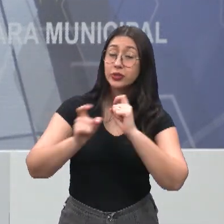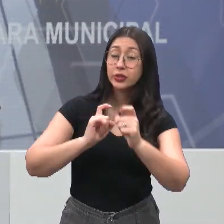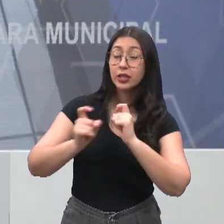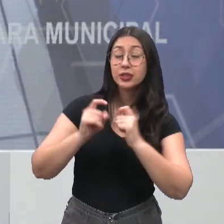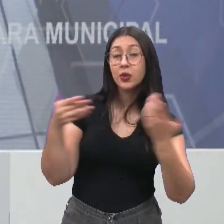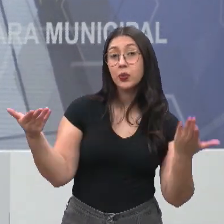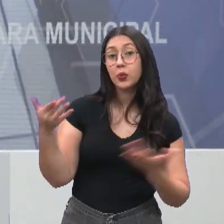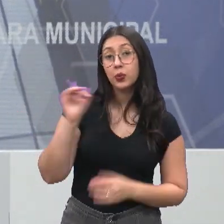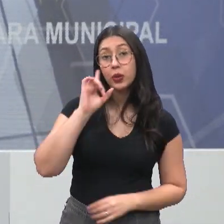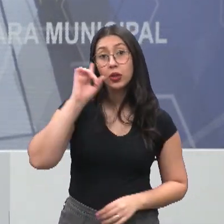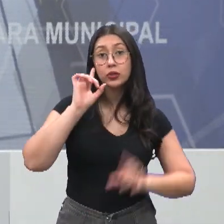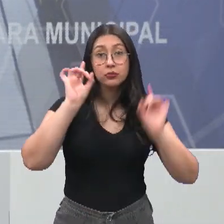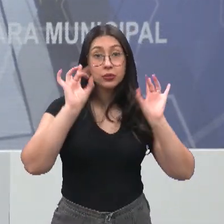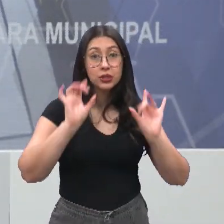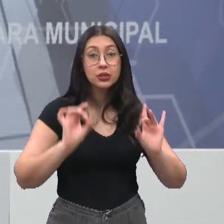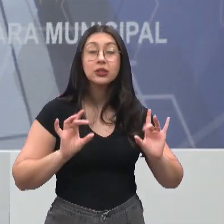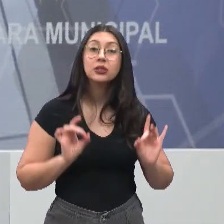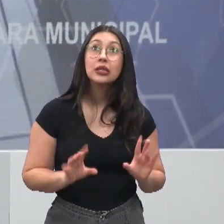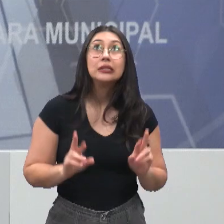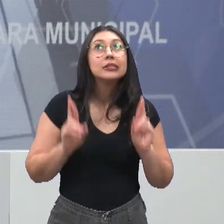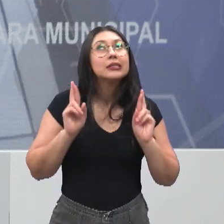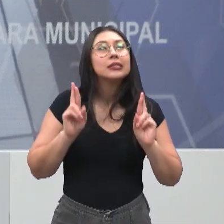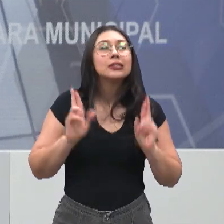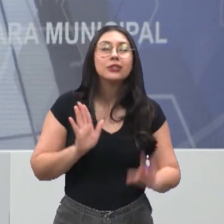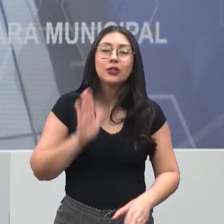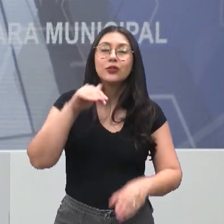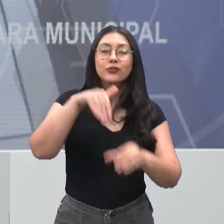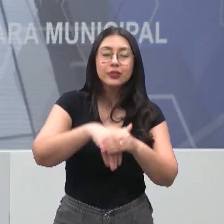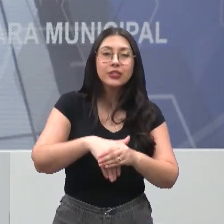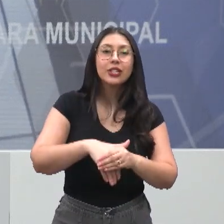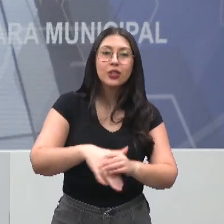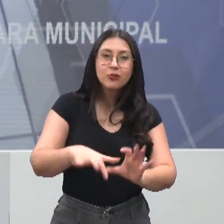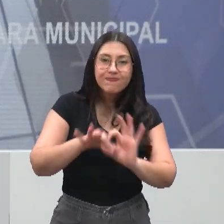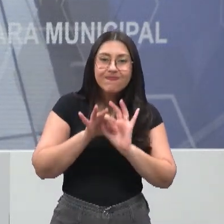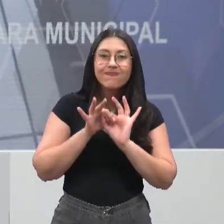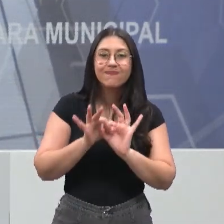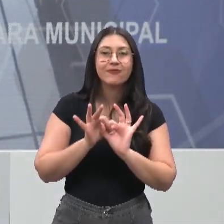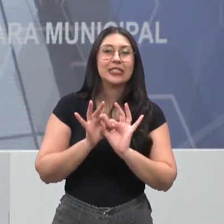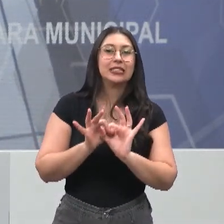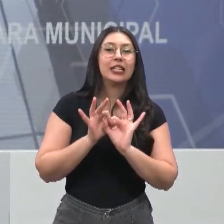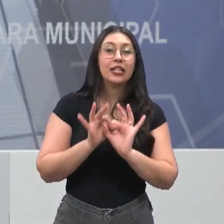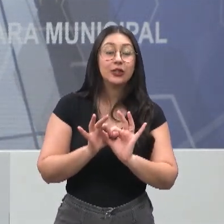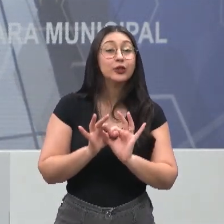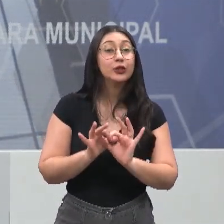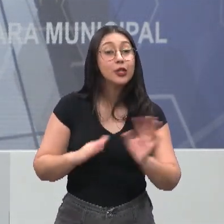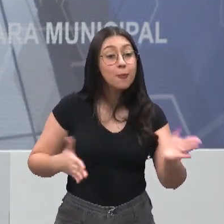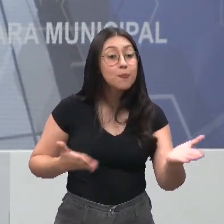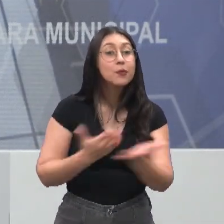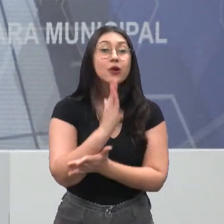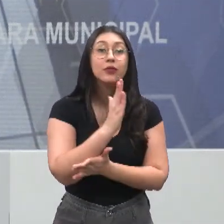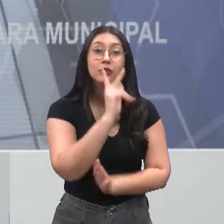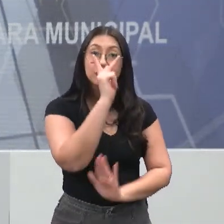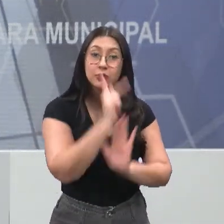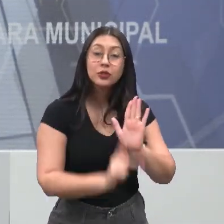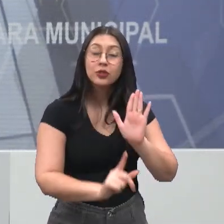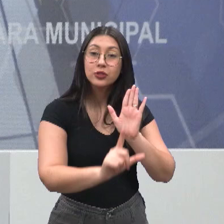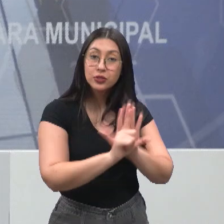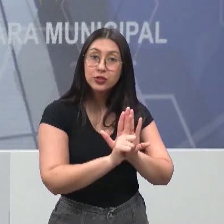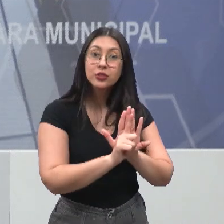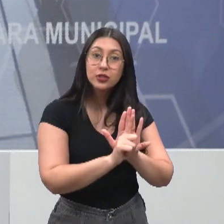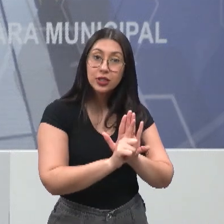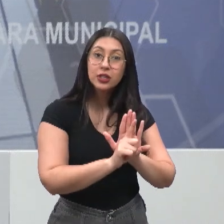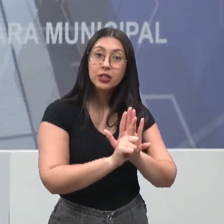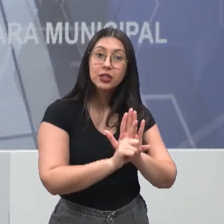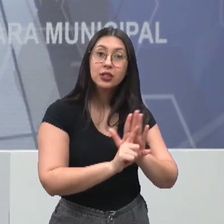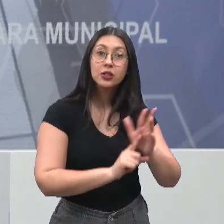especial nós estaremos aí, se Deus quiser, votando por unanimidade e aprovando esse projeto de lei do